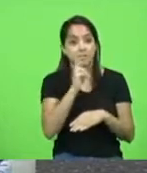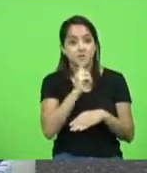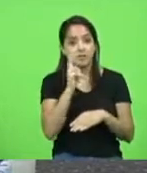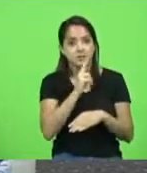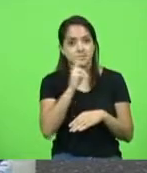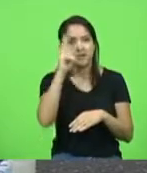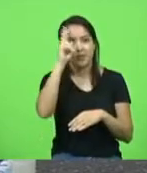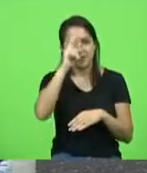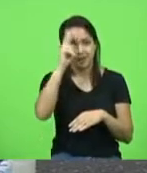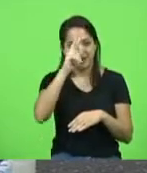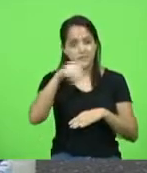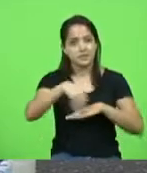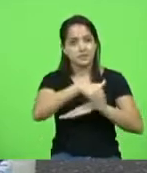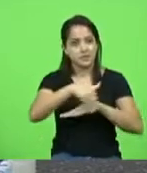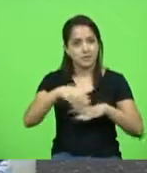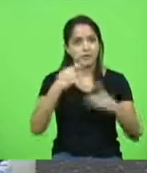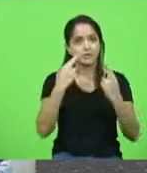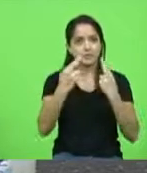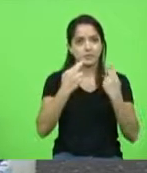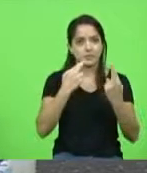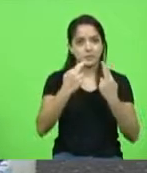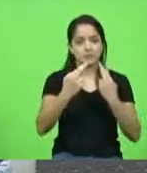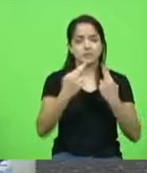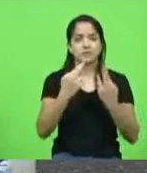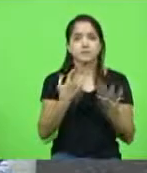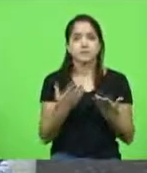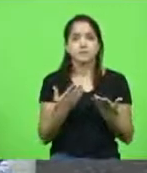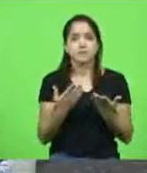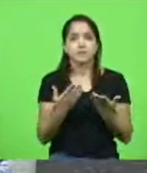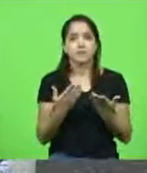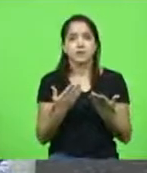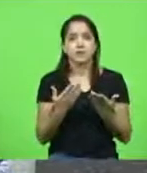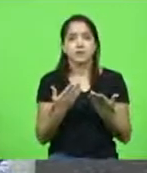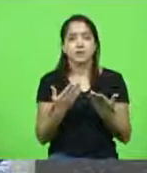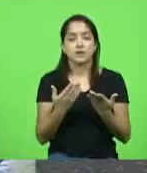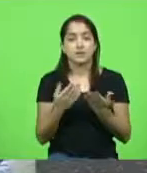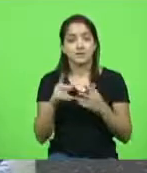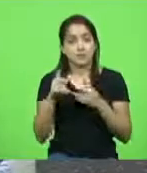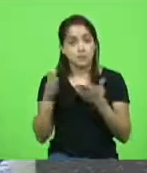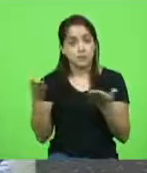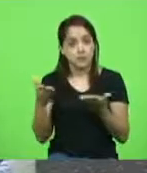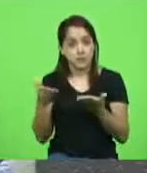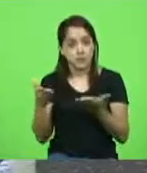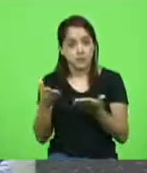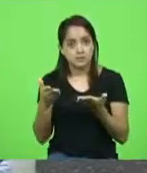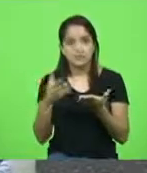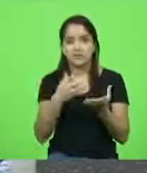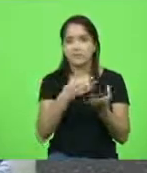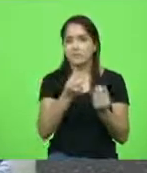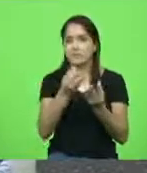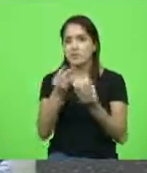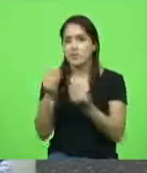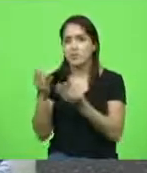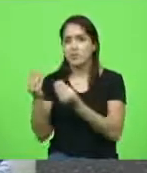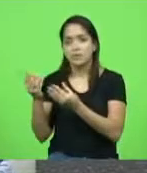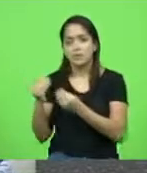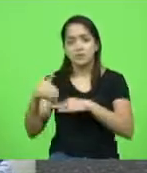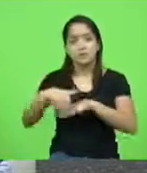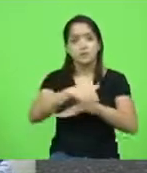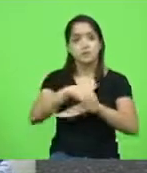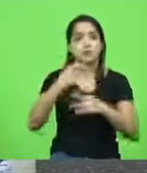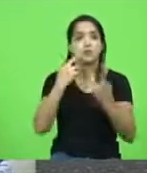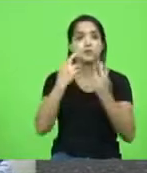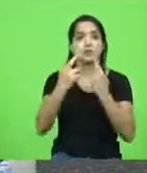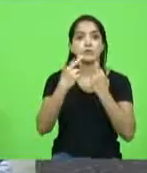rodovia dos móveis e é assim como essa hoje tem tantas rodovias em nosso estado